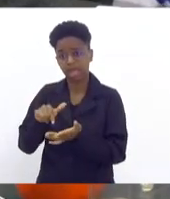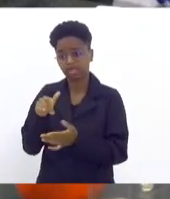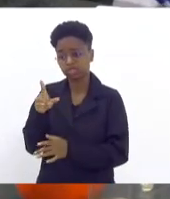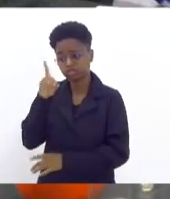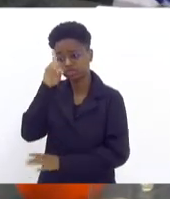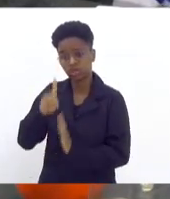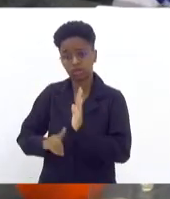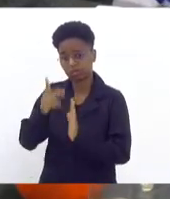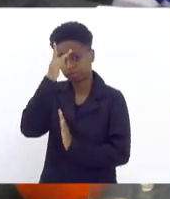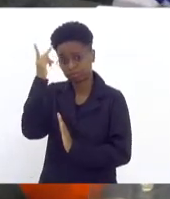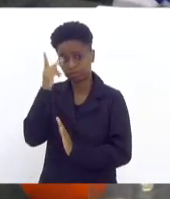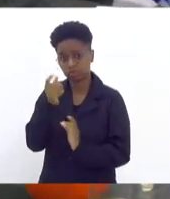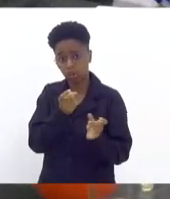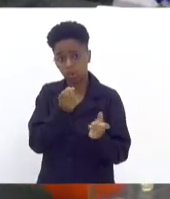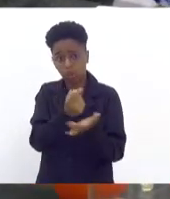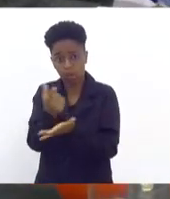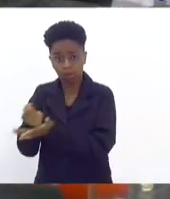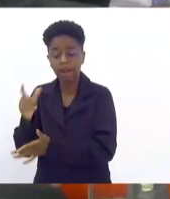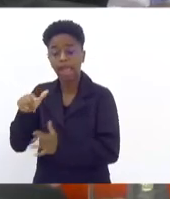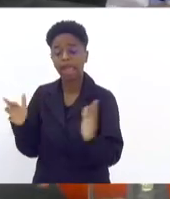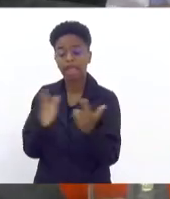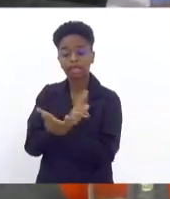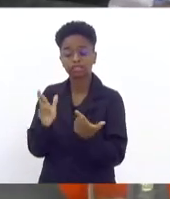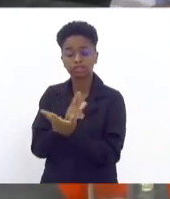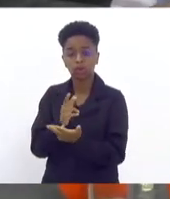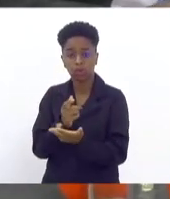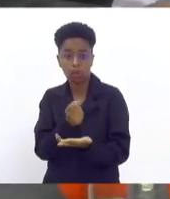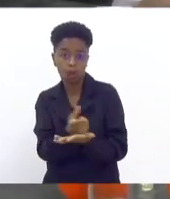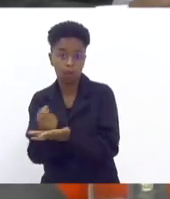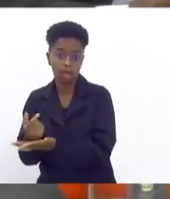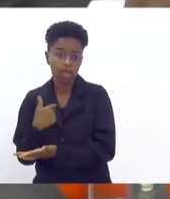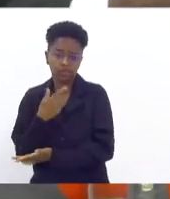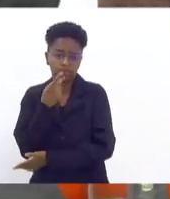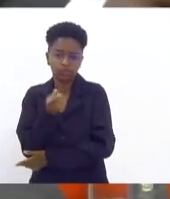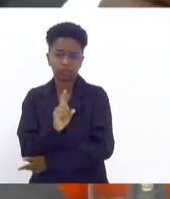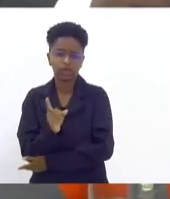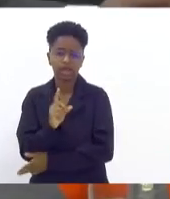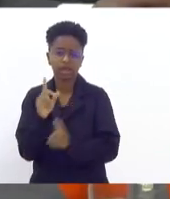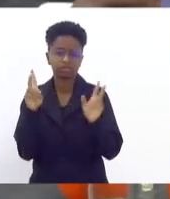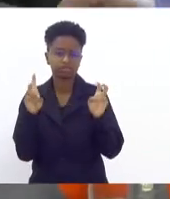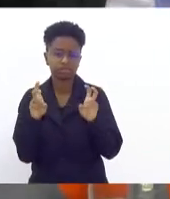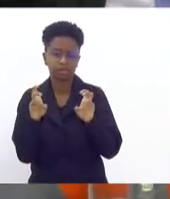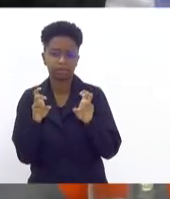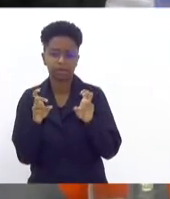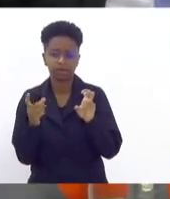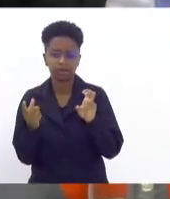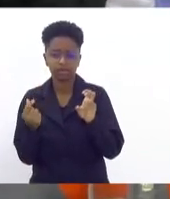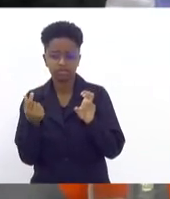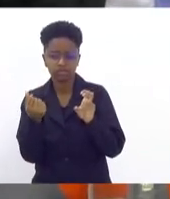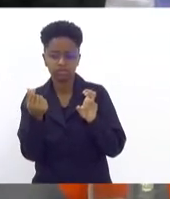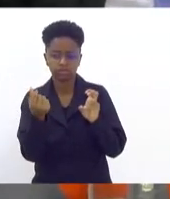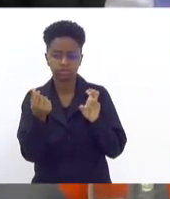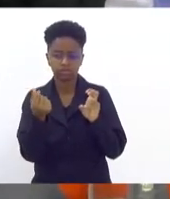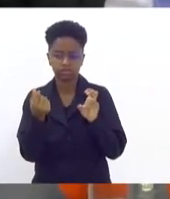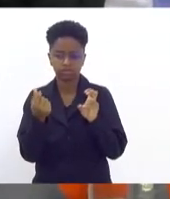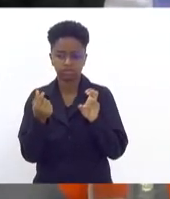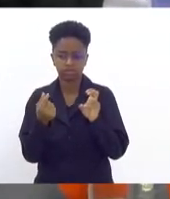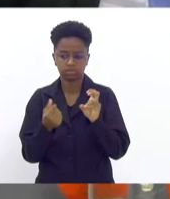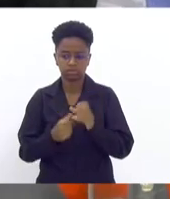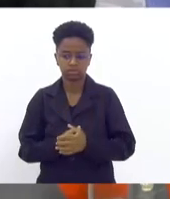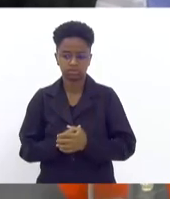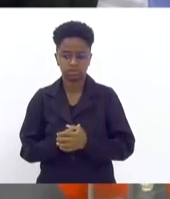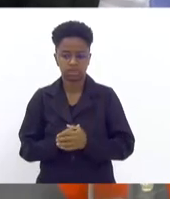mesmo. A relação de consumo... Não quero entrar na relação de preço, oferta de preço, até liberal no campo econômico